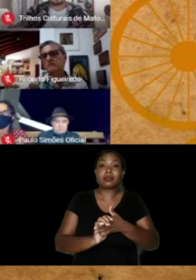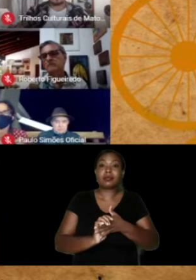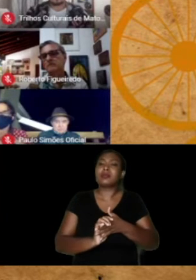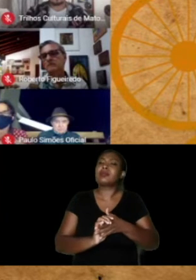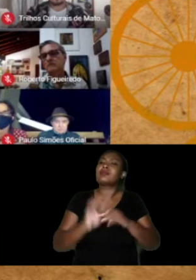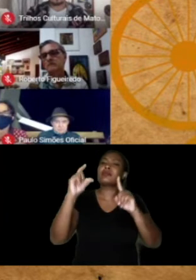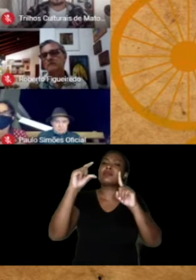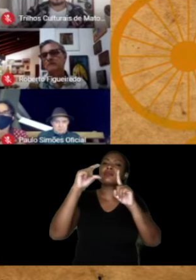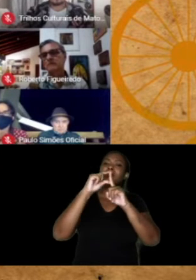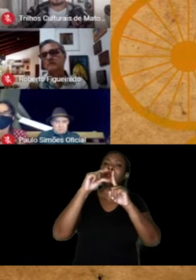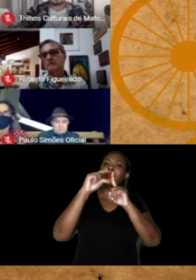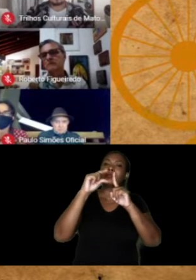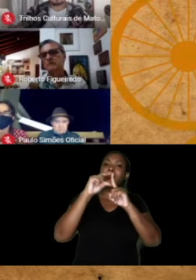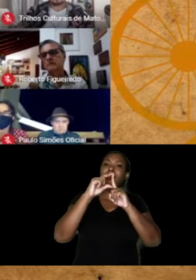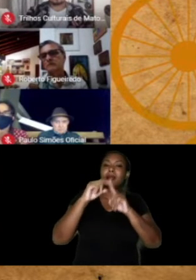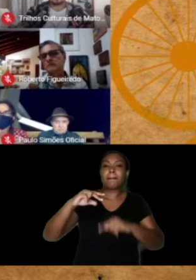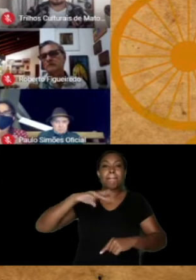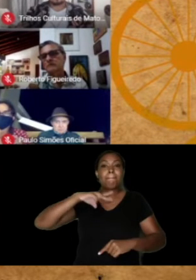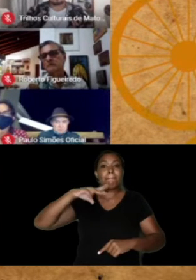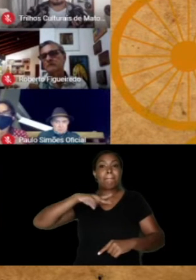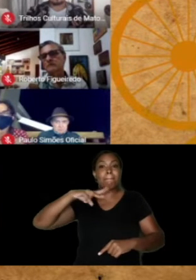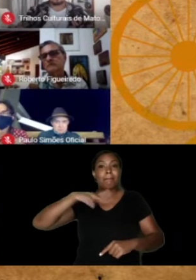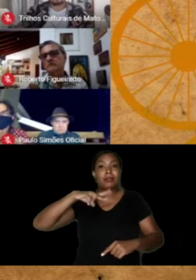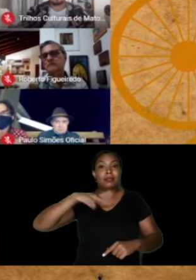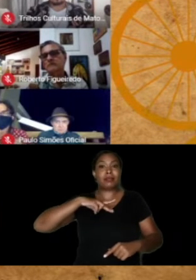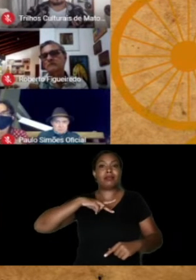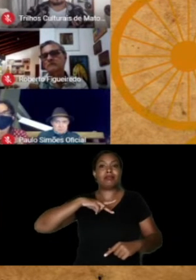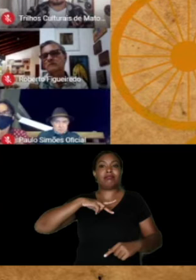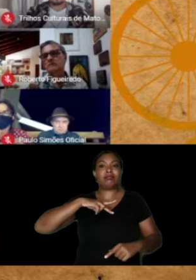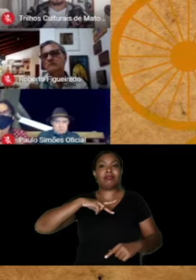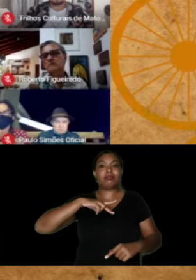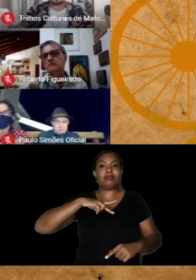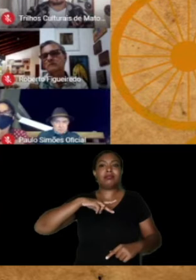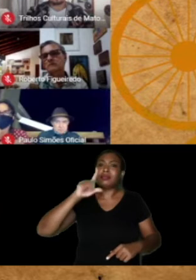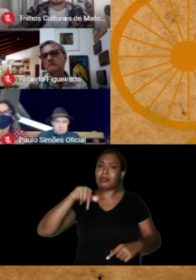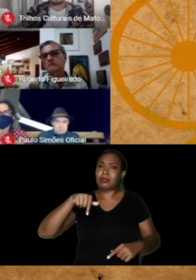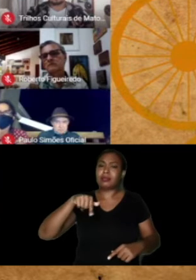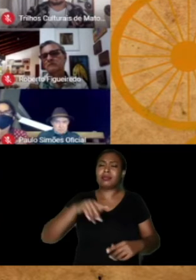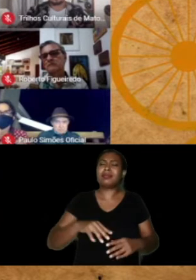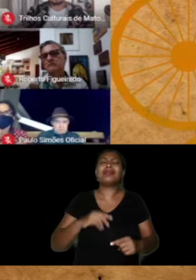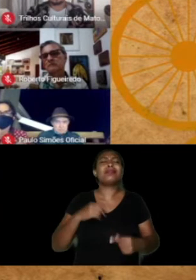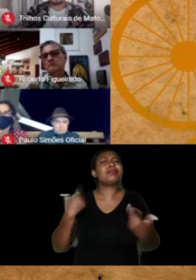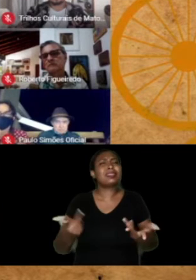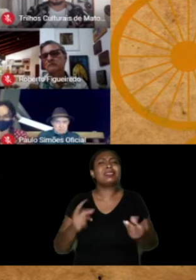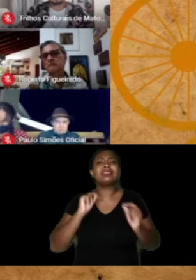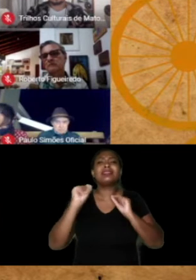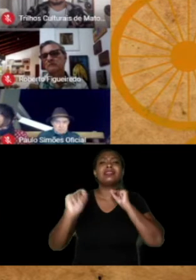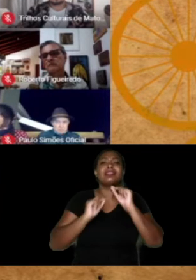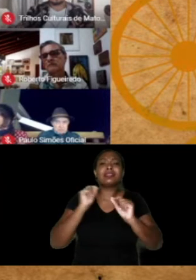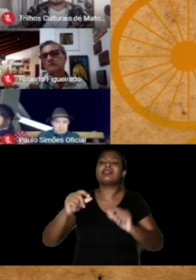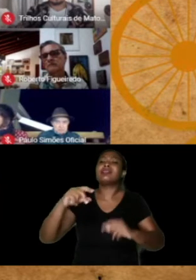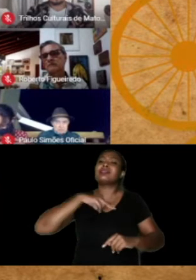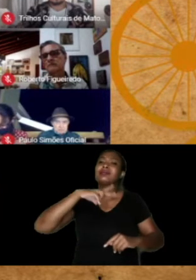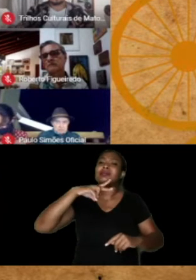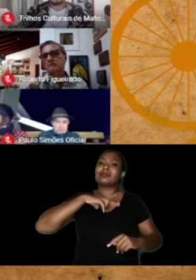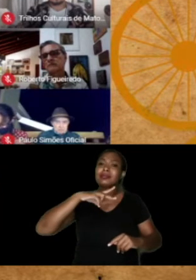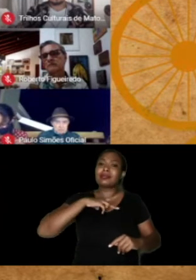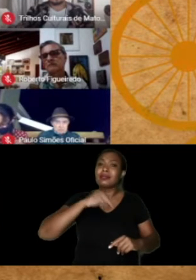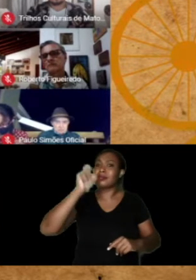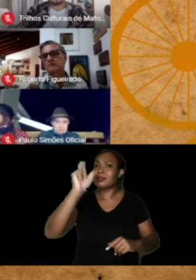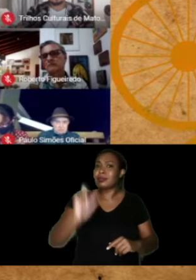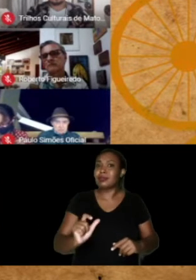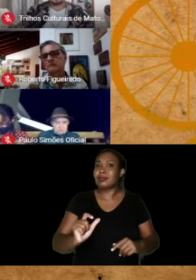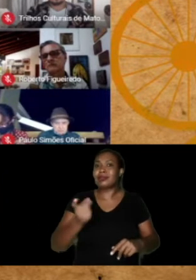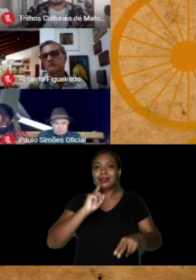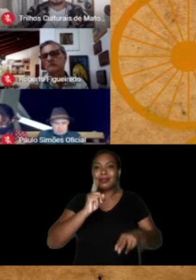o particular. Ele é particular. Falava, mas quem é particular? Aquele que não era